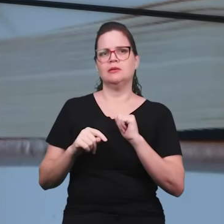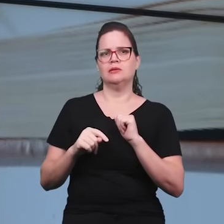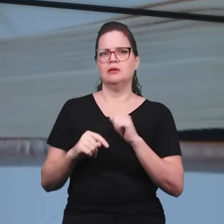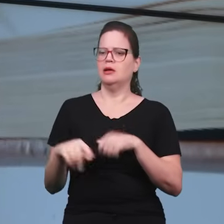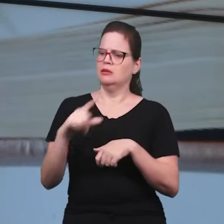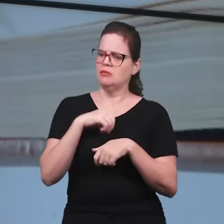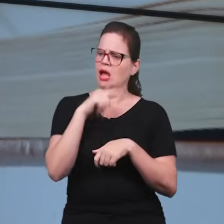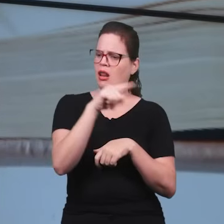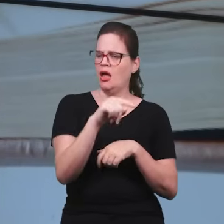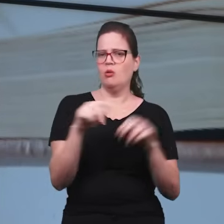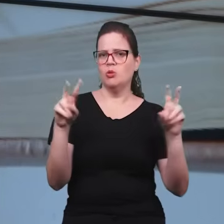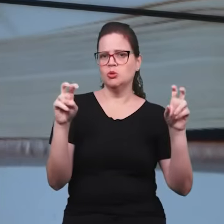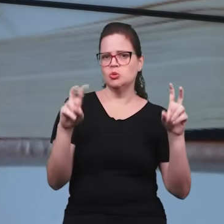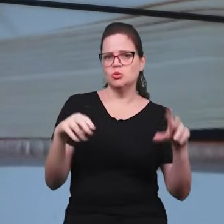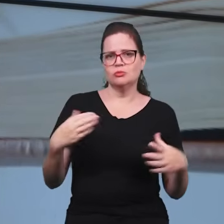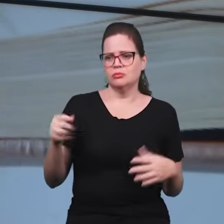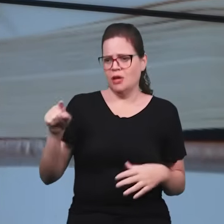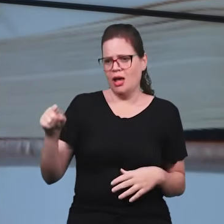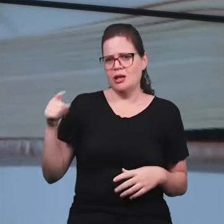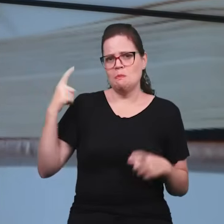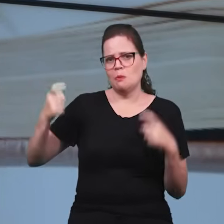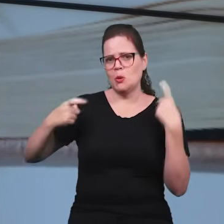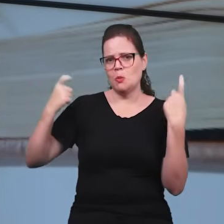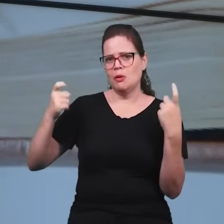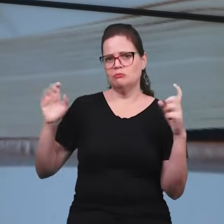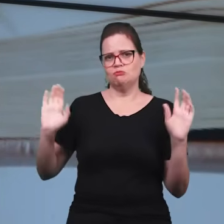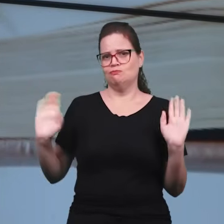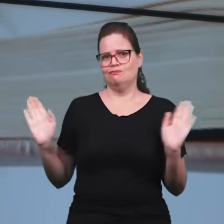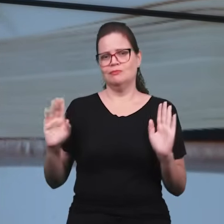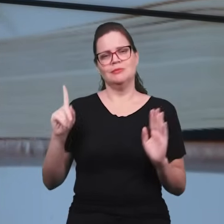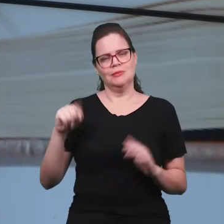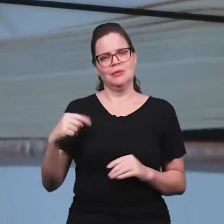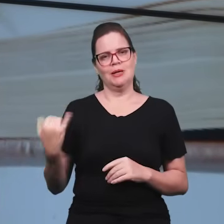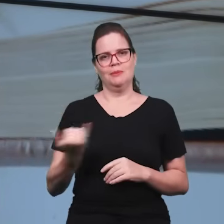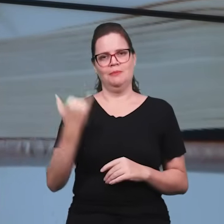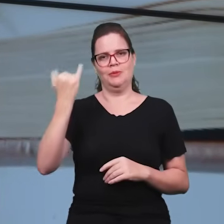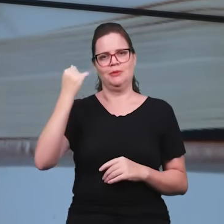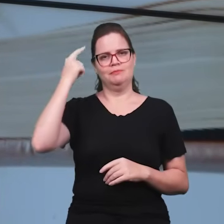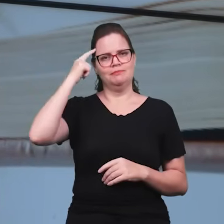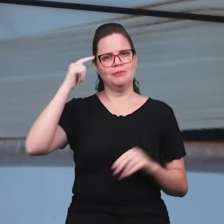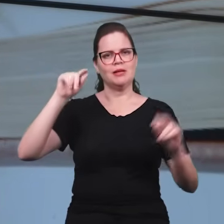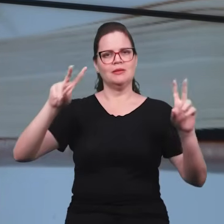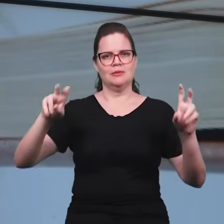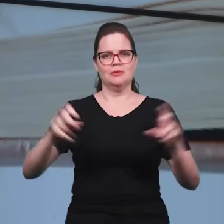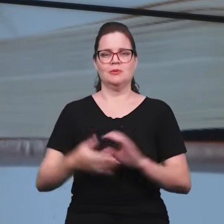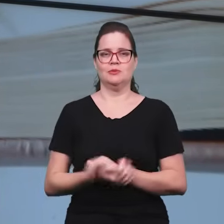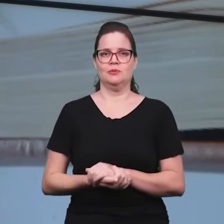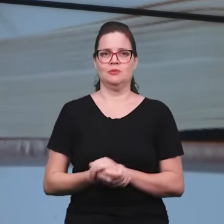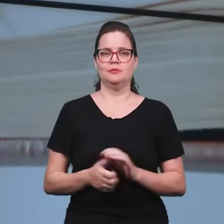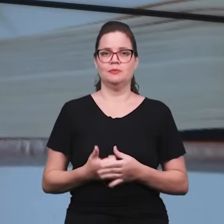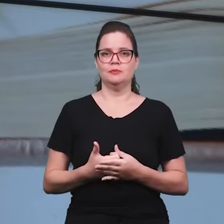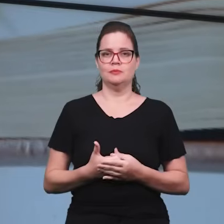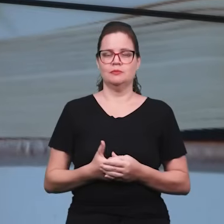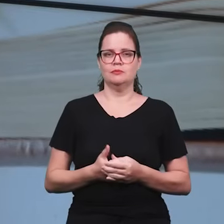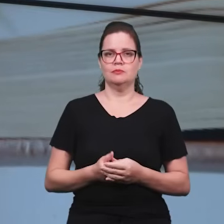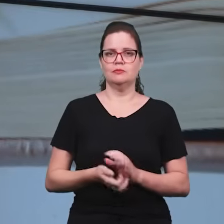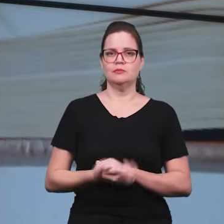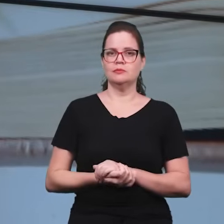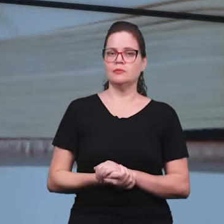há um assunto, não há preocupações. E isso é muito importante nós pensarmos nisso, porque